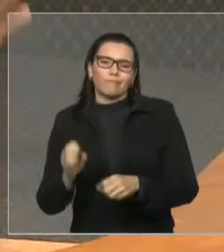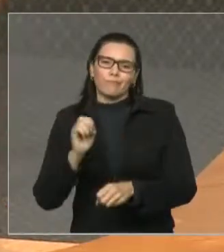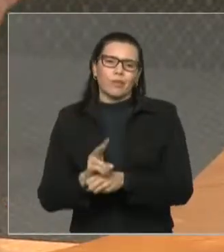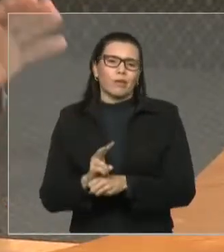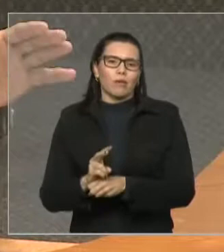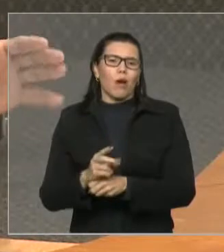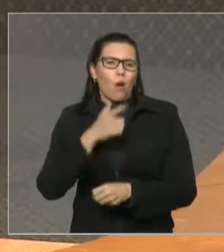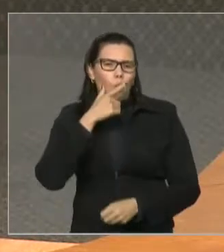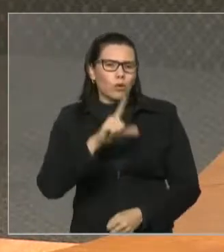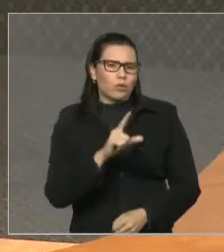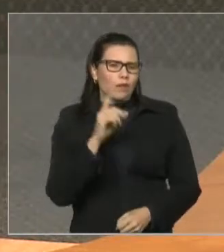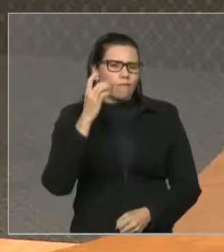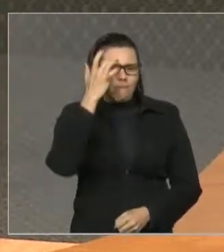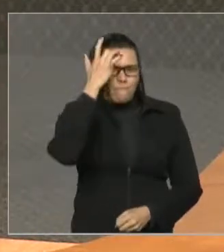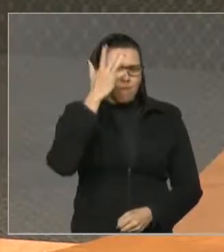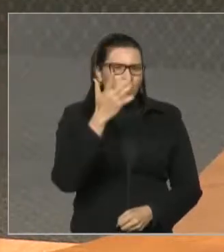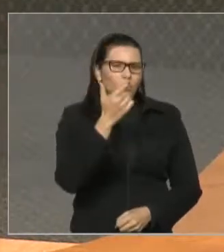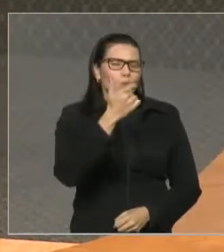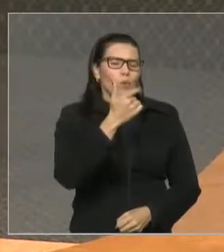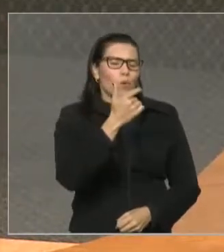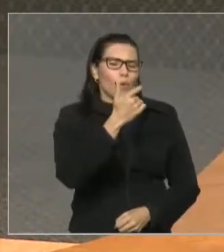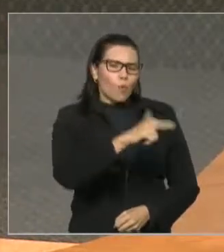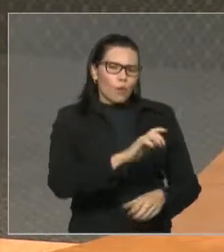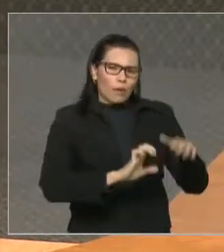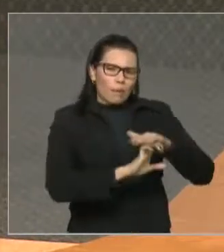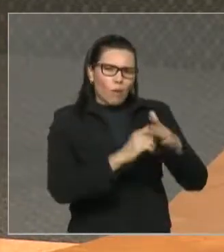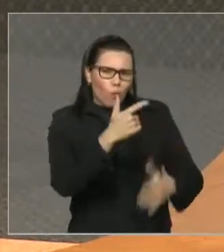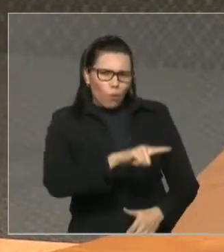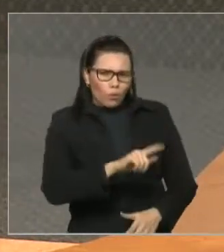E no momento de recessão, no momento de crise,